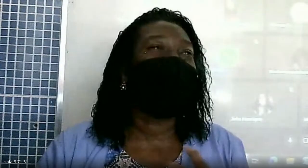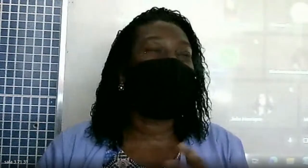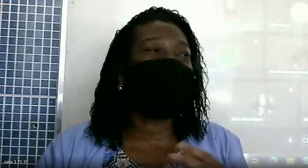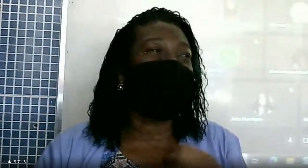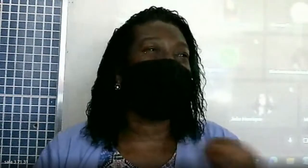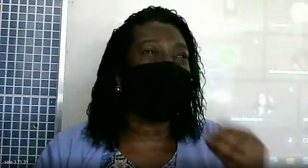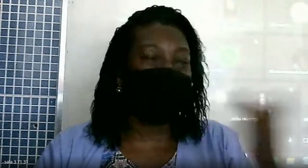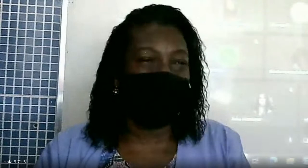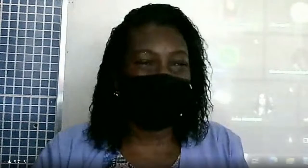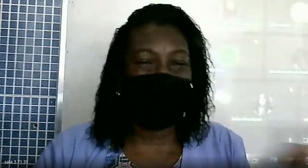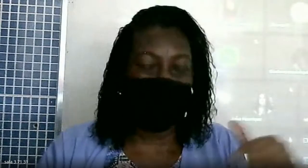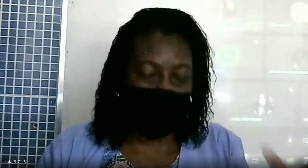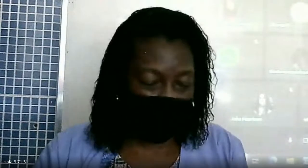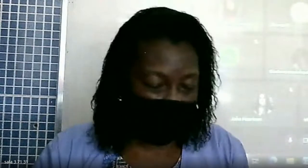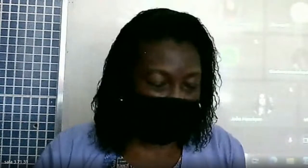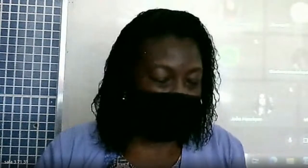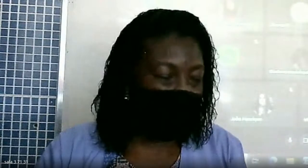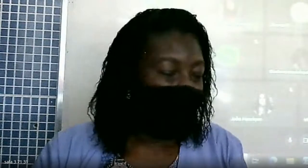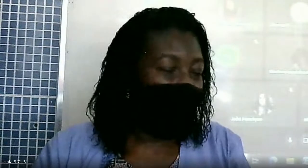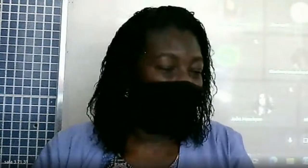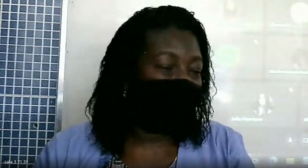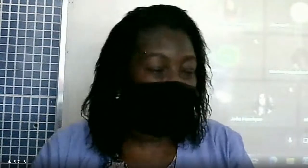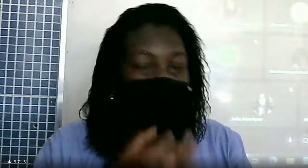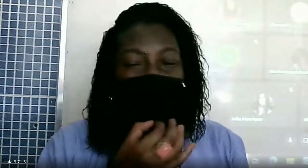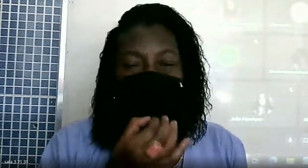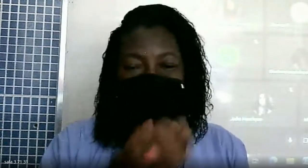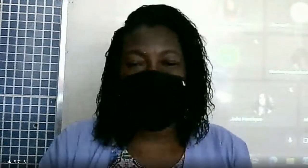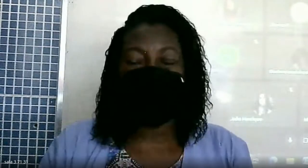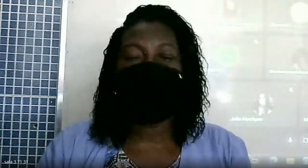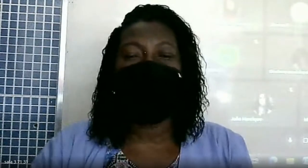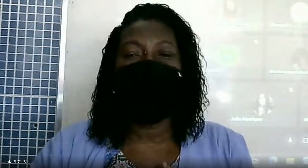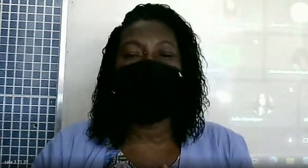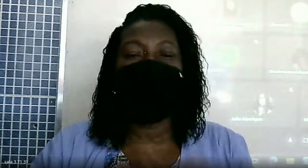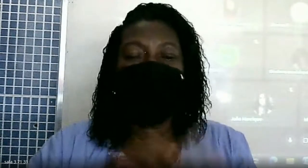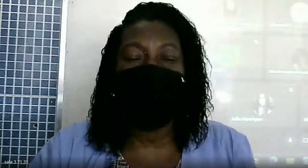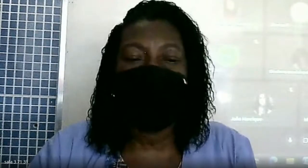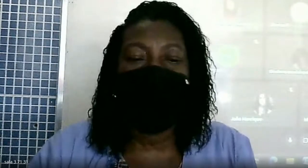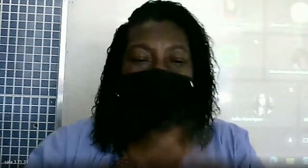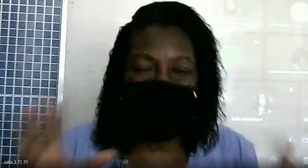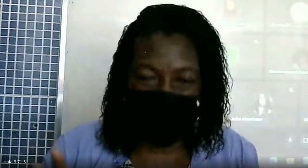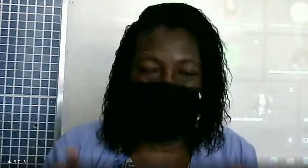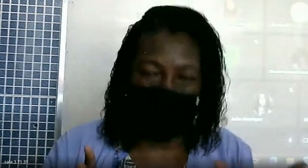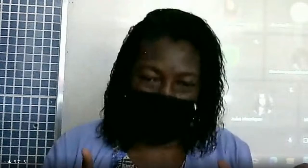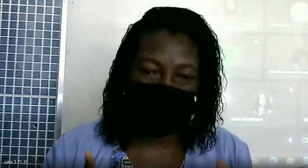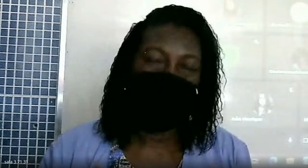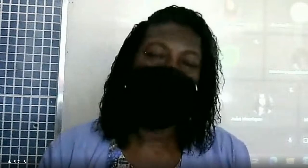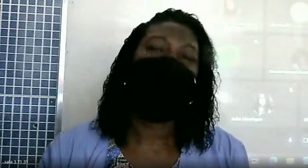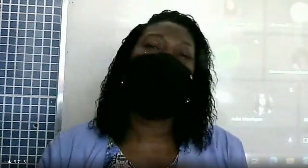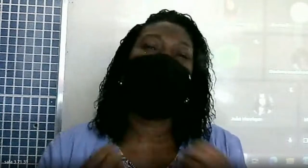Isso aí, quer dizer, aí começou todo mundo aqui a rir. Aí eu estava falando que tem gente que para de